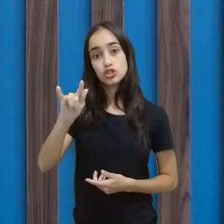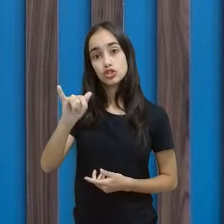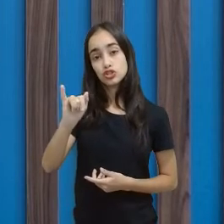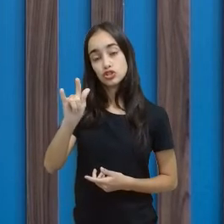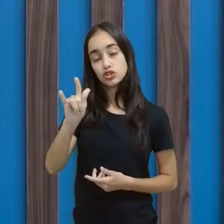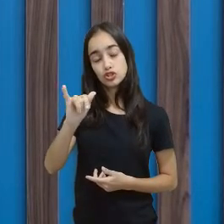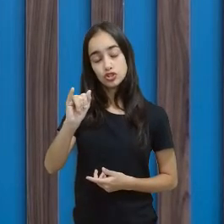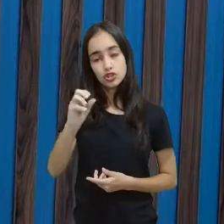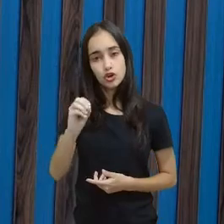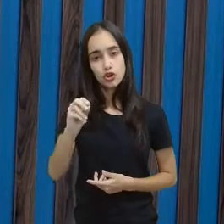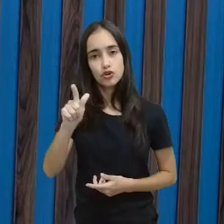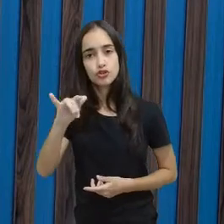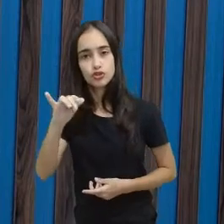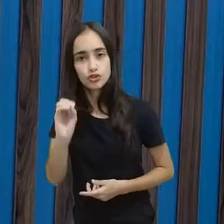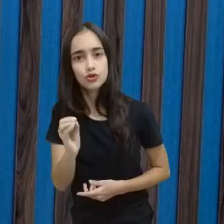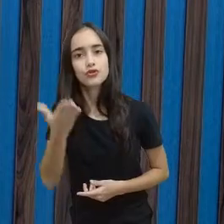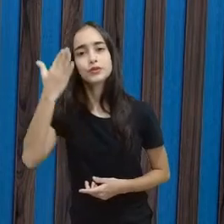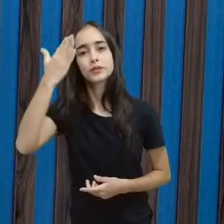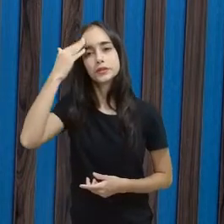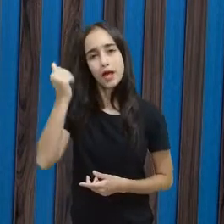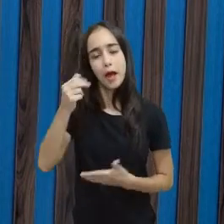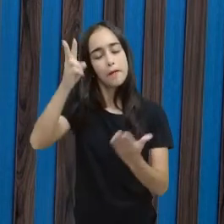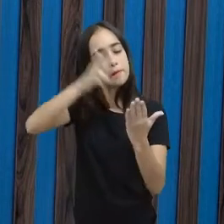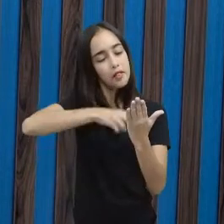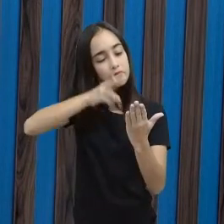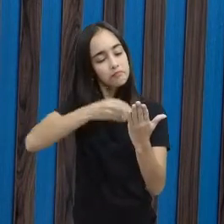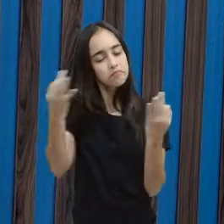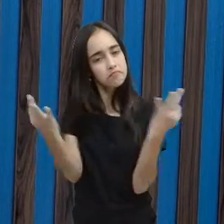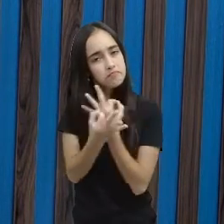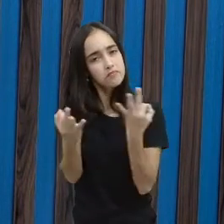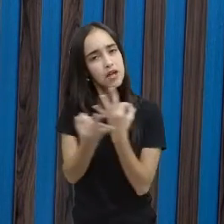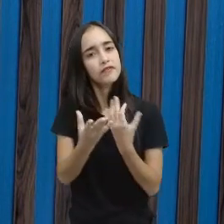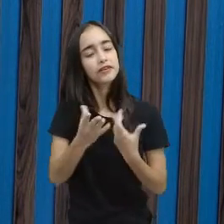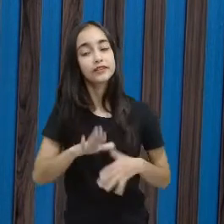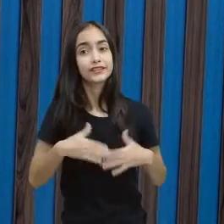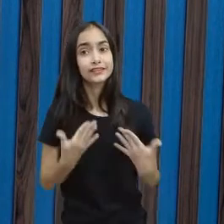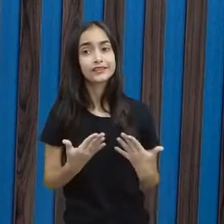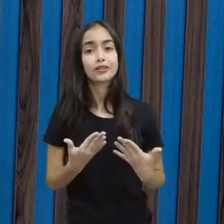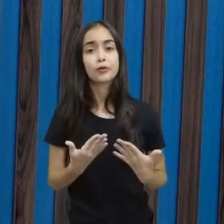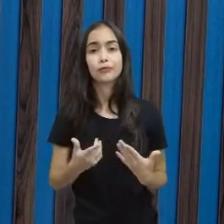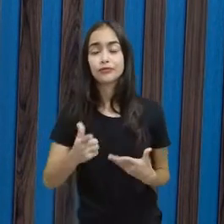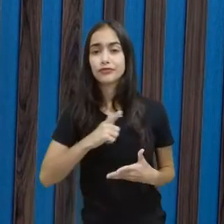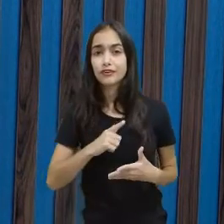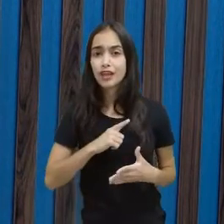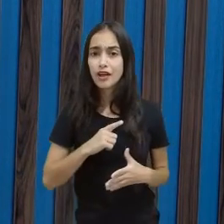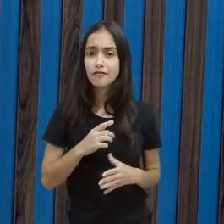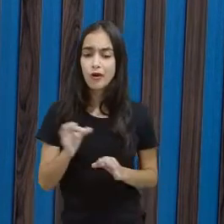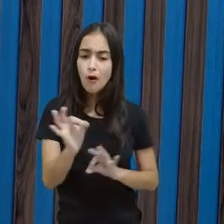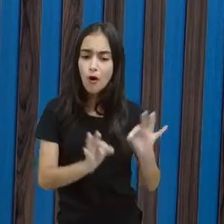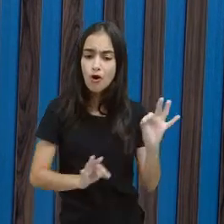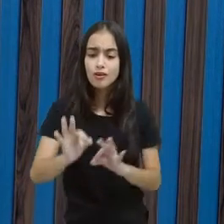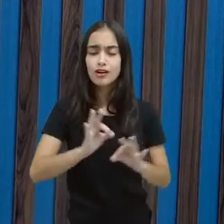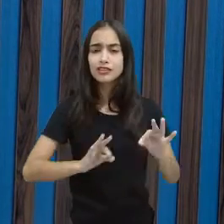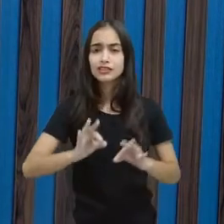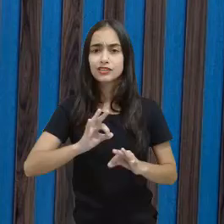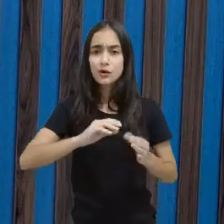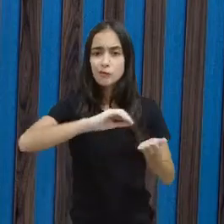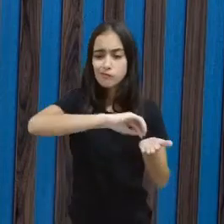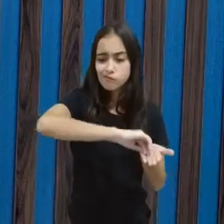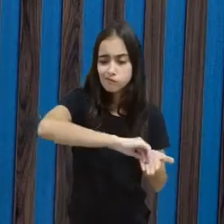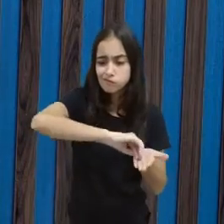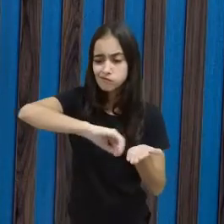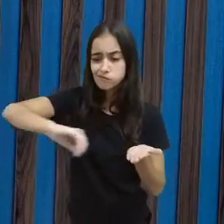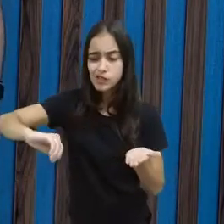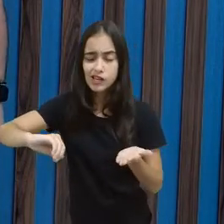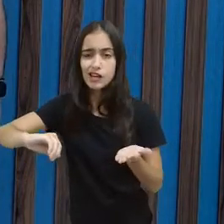alemão. Então, foram discutidas medidas a serem tomadas e o conceito de deportação dos judeus para o leste